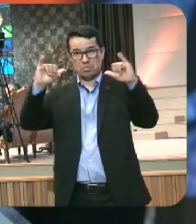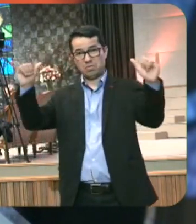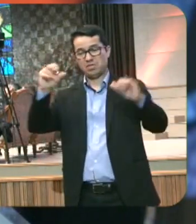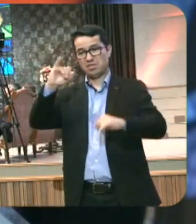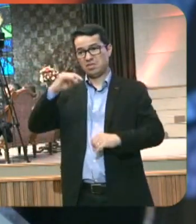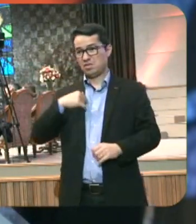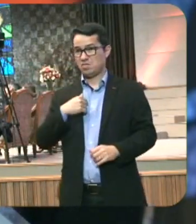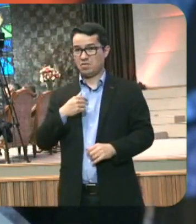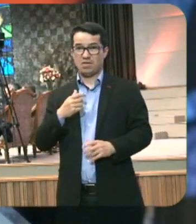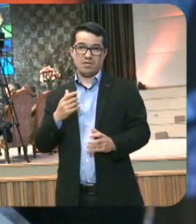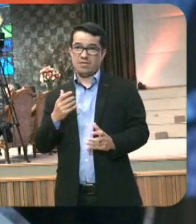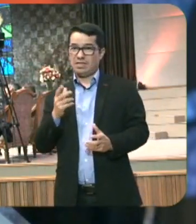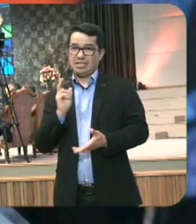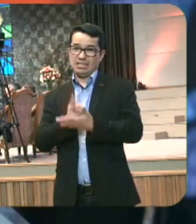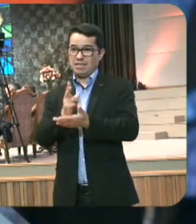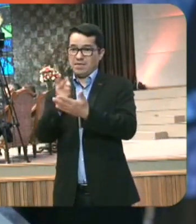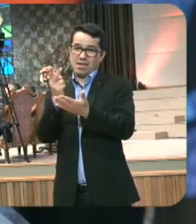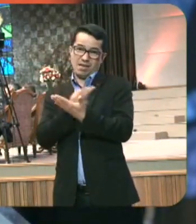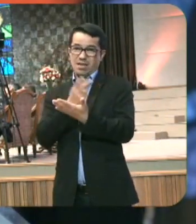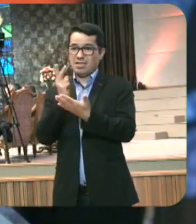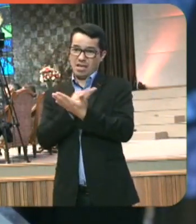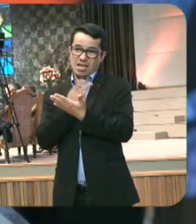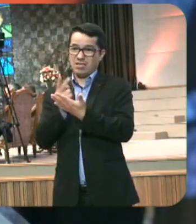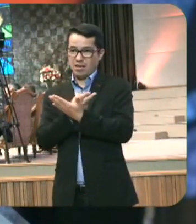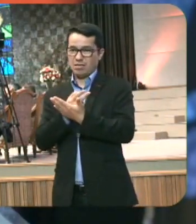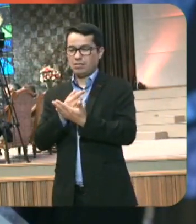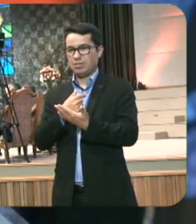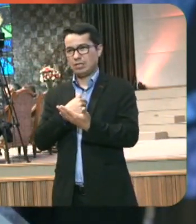meus erros, eu me torno